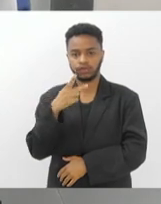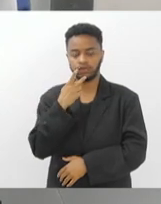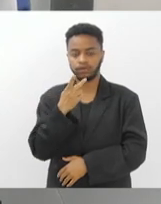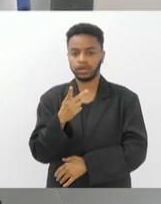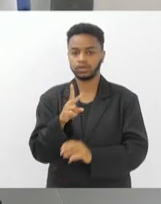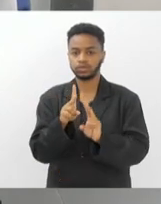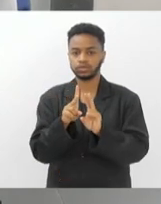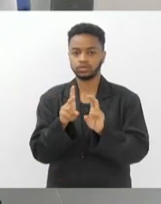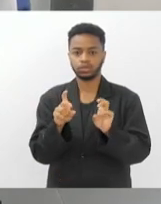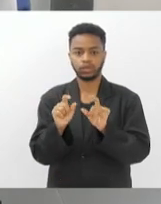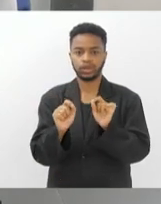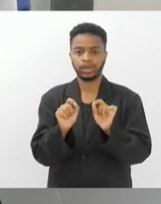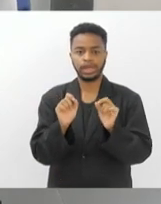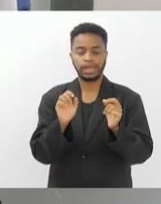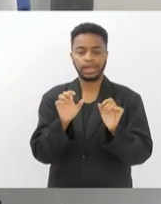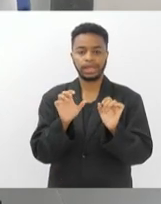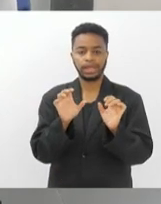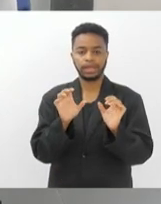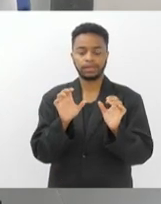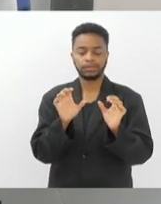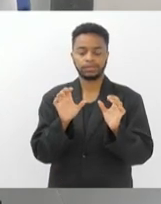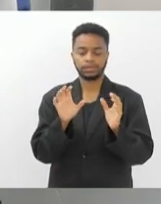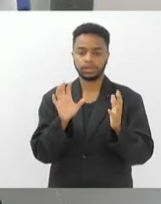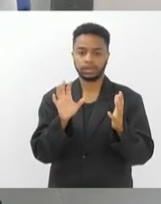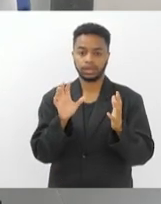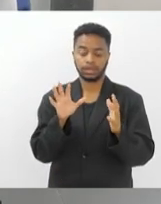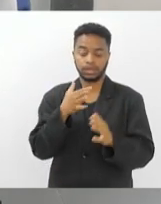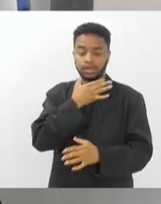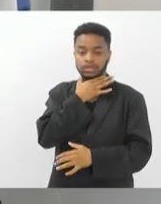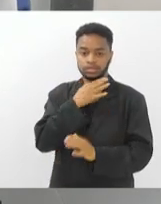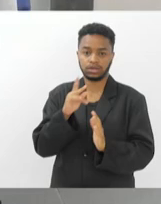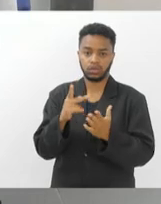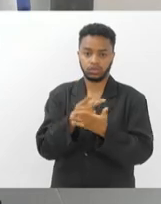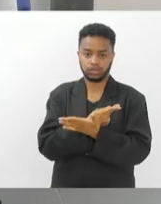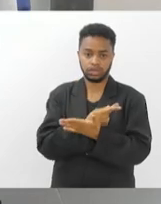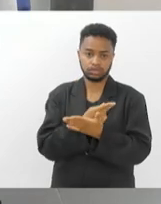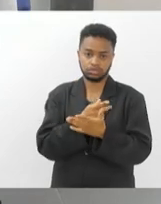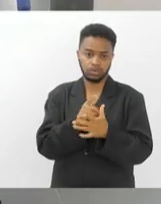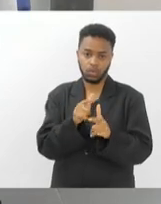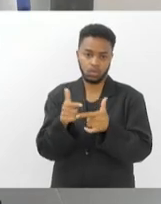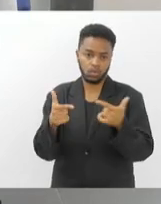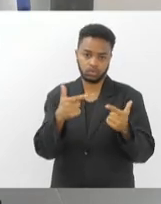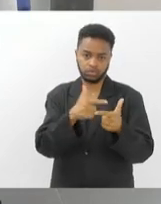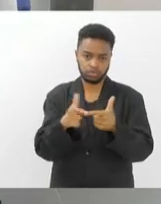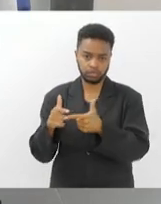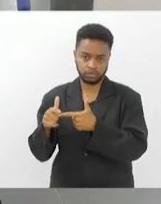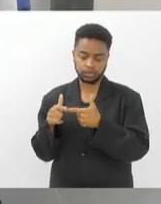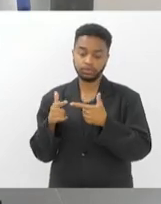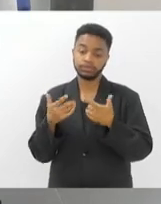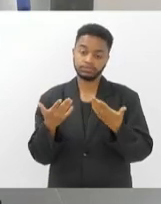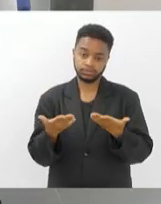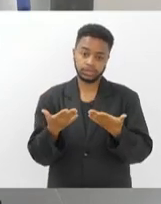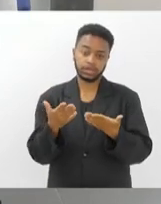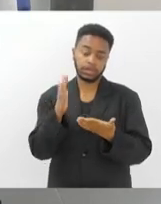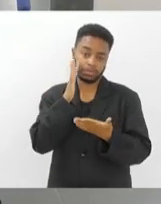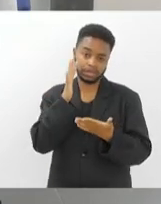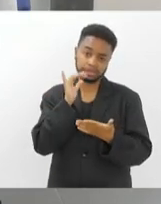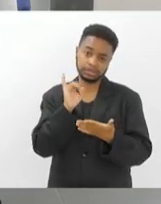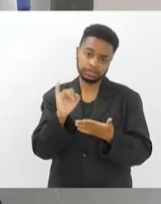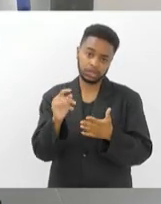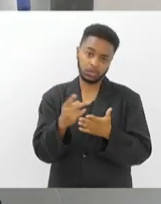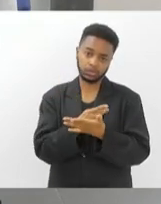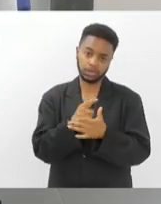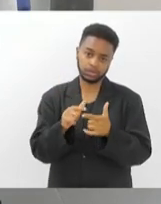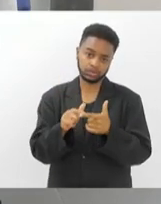de tempos de crise ocasionada por moléstias contagiosas ou catástrofes. Ela é mais abrangente, já prevendo, antevendo alguma